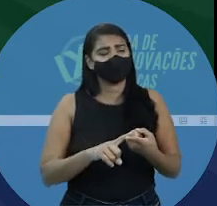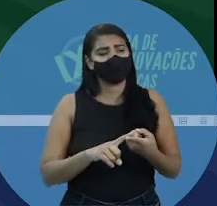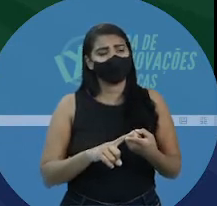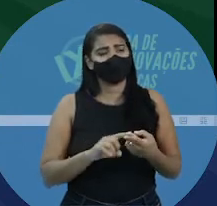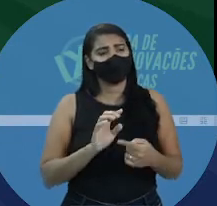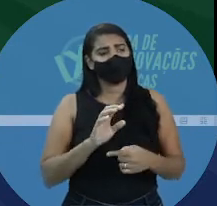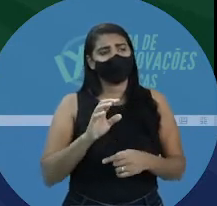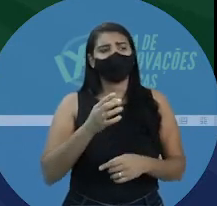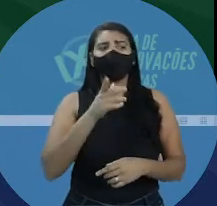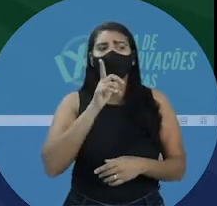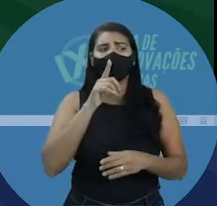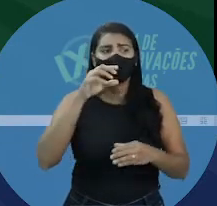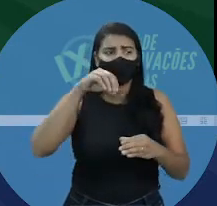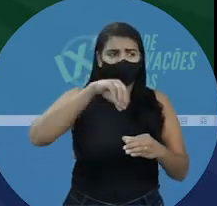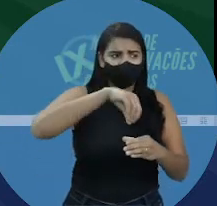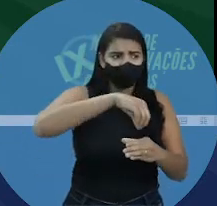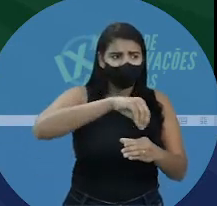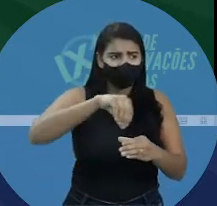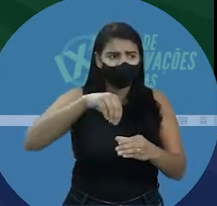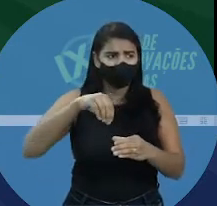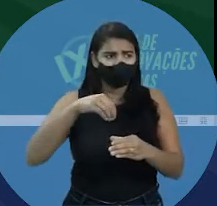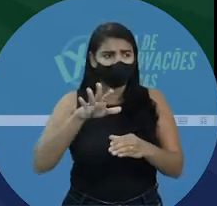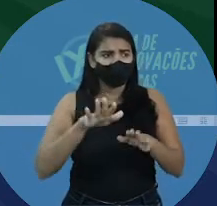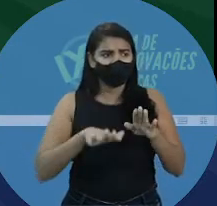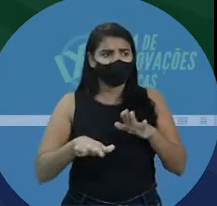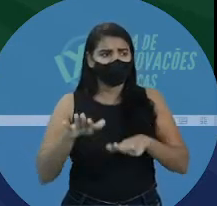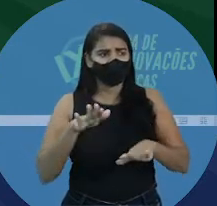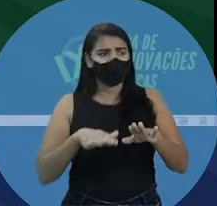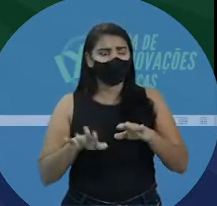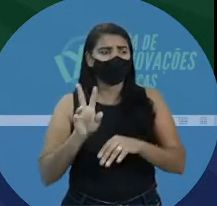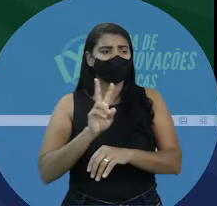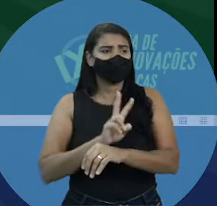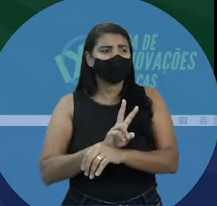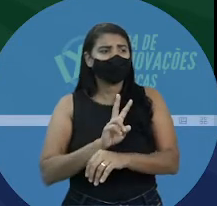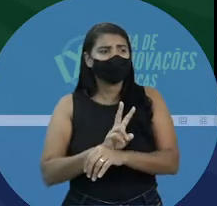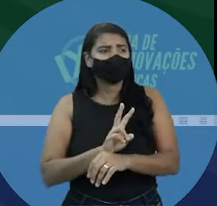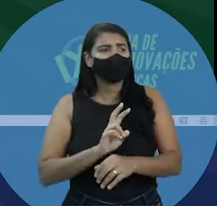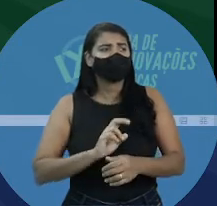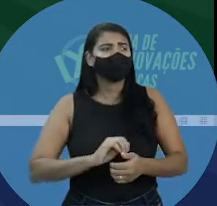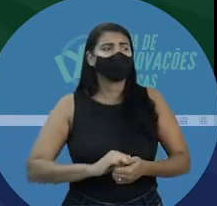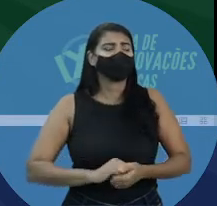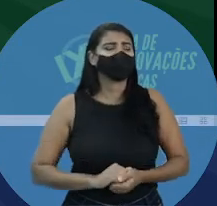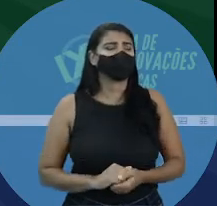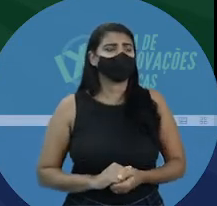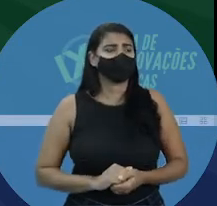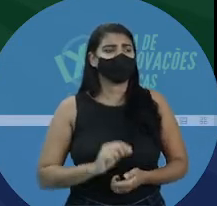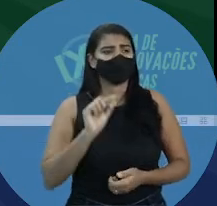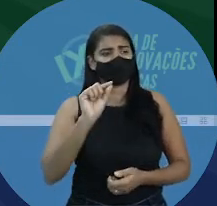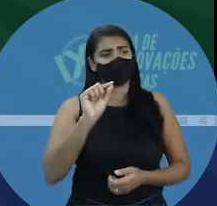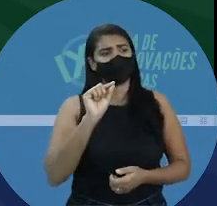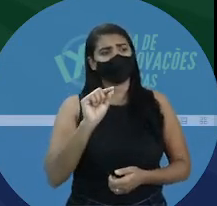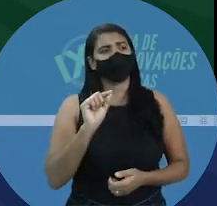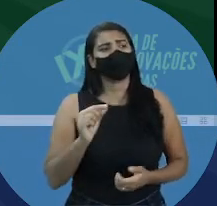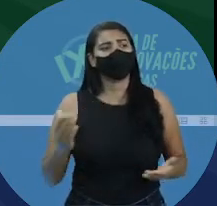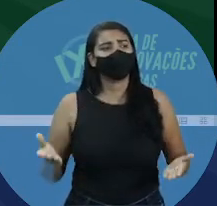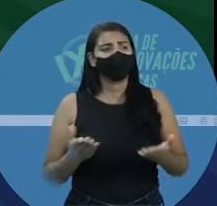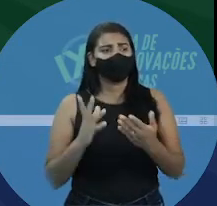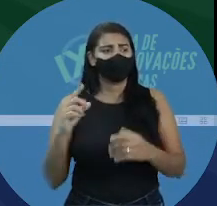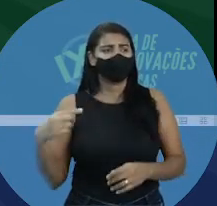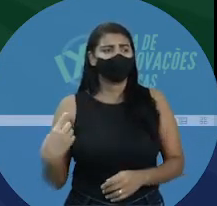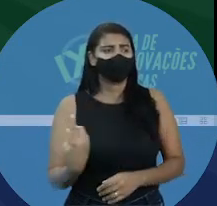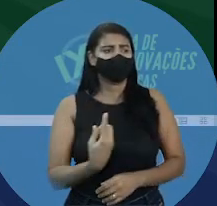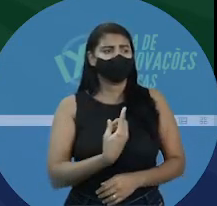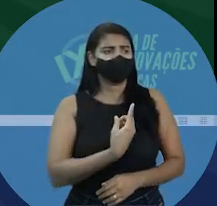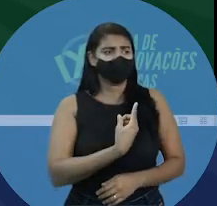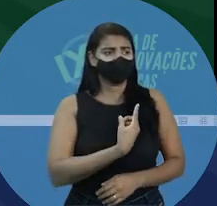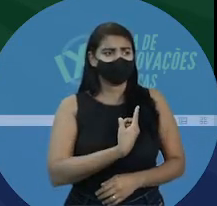água, também da manutenção. E o que trouxe para a gente a